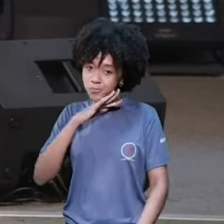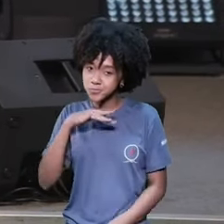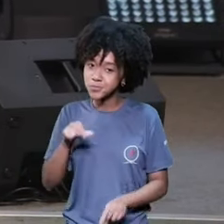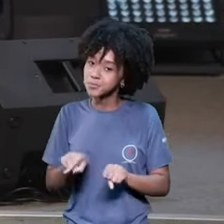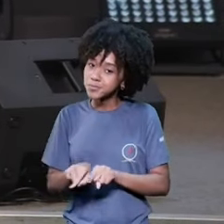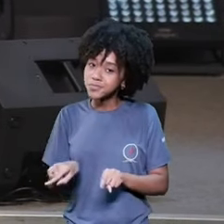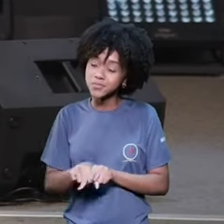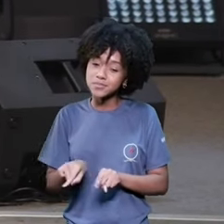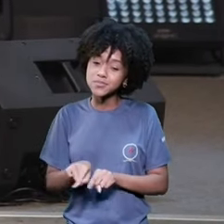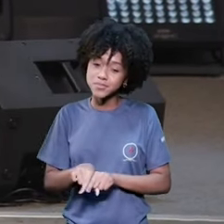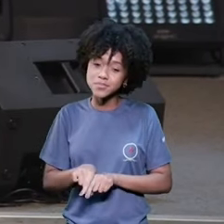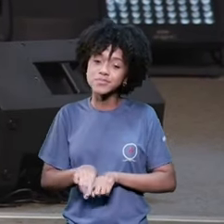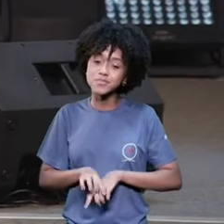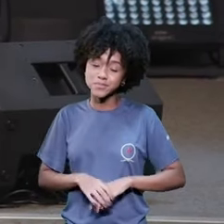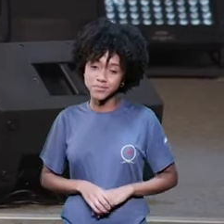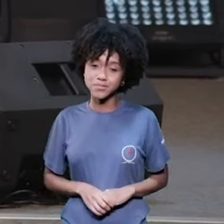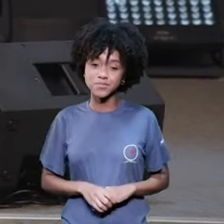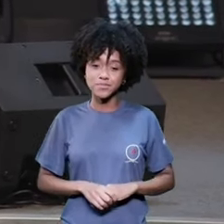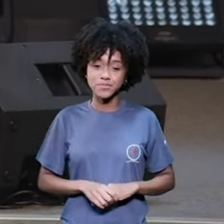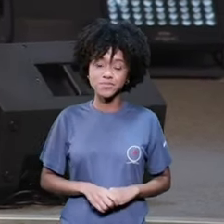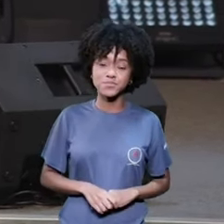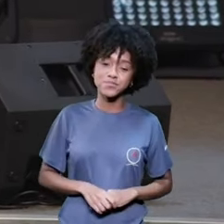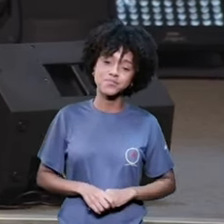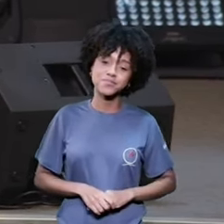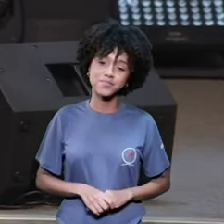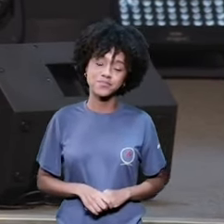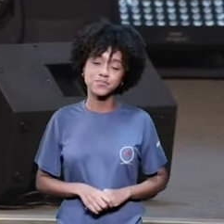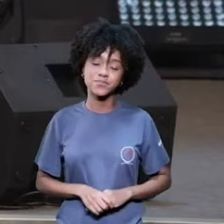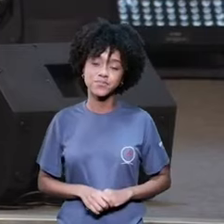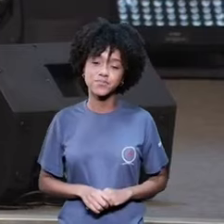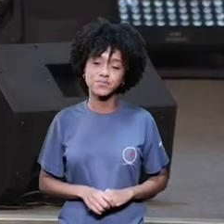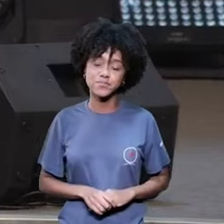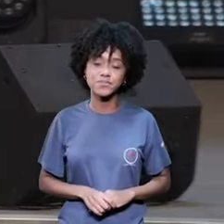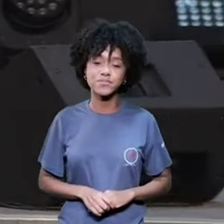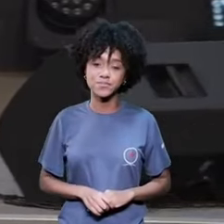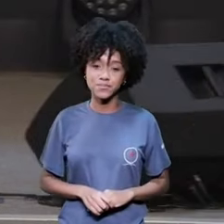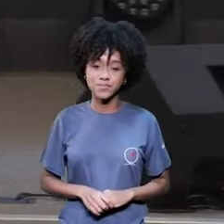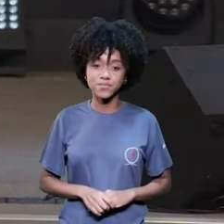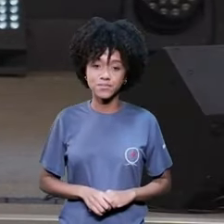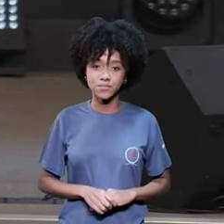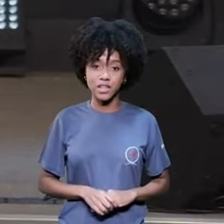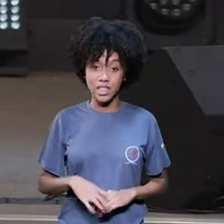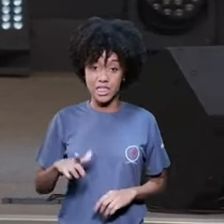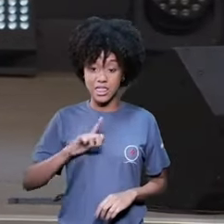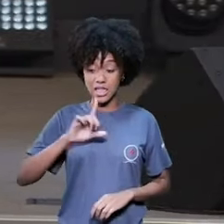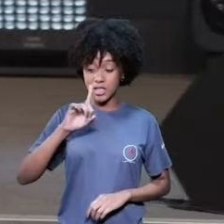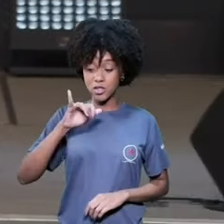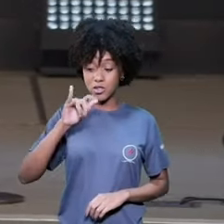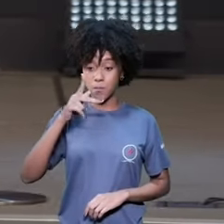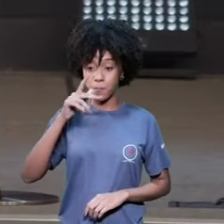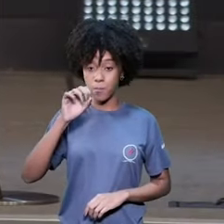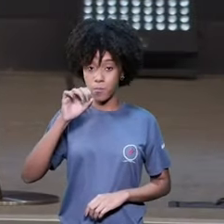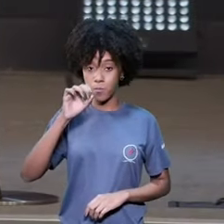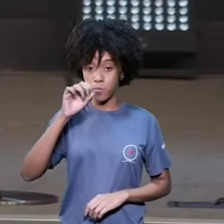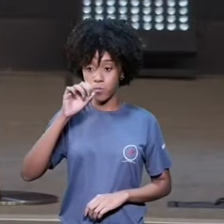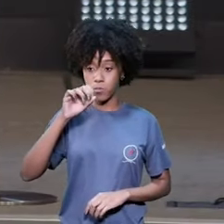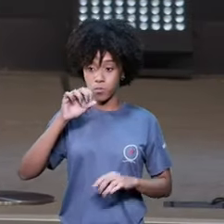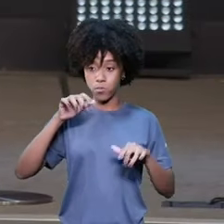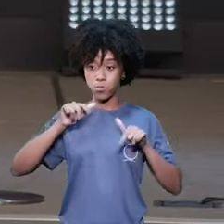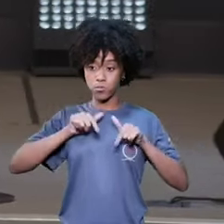Porque o diploma vai dizer o que você aprendeu, a cicatriz vai dizer o que você venceu. Diploma você pendura na parede, cicatriz você carrega com